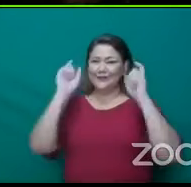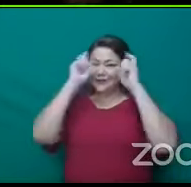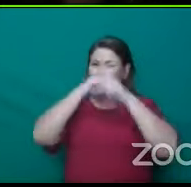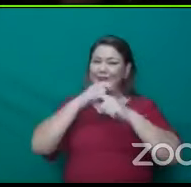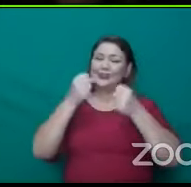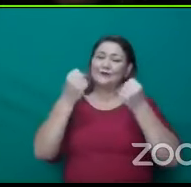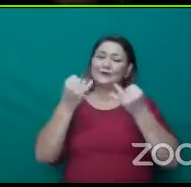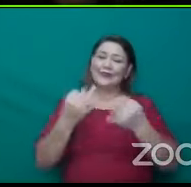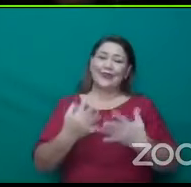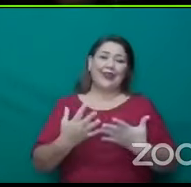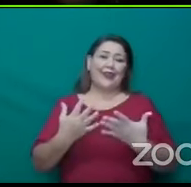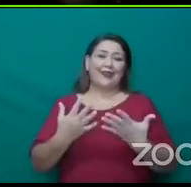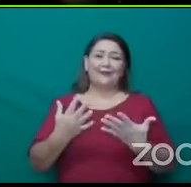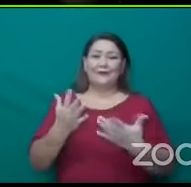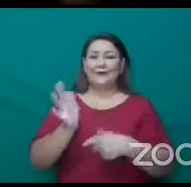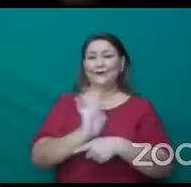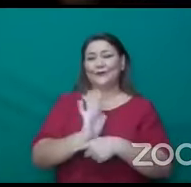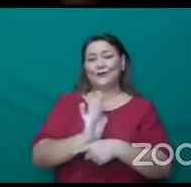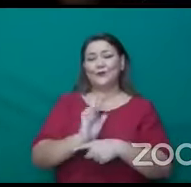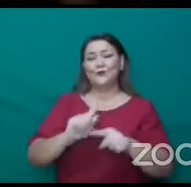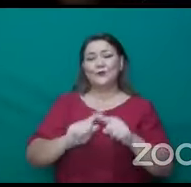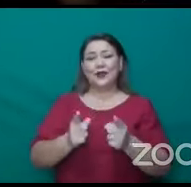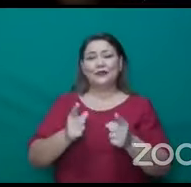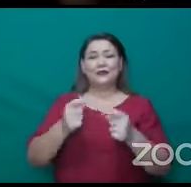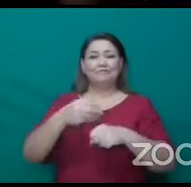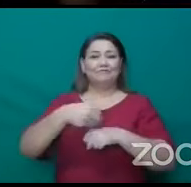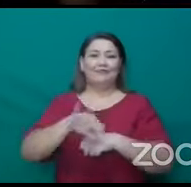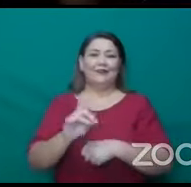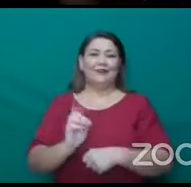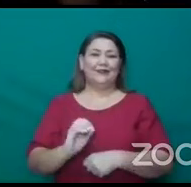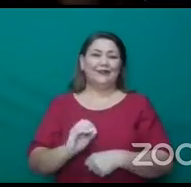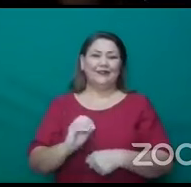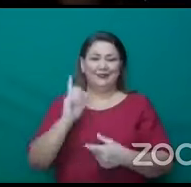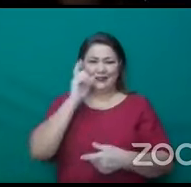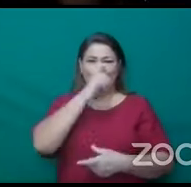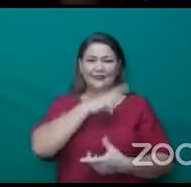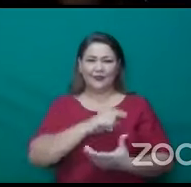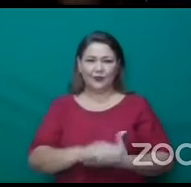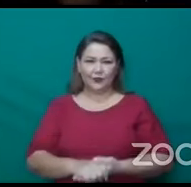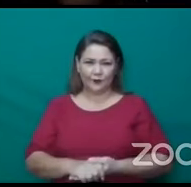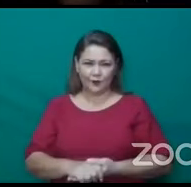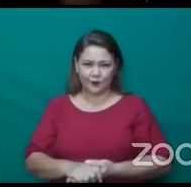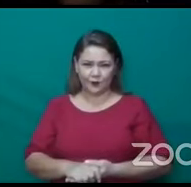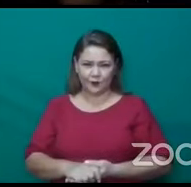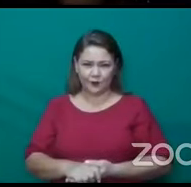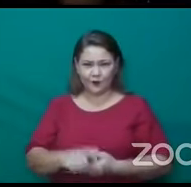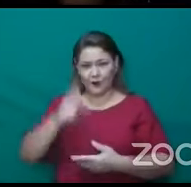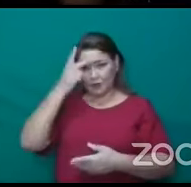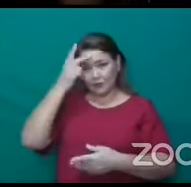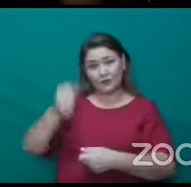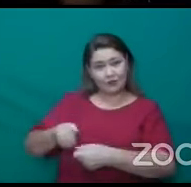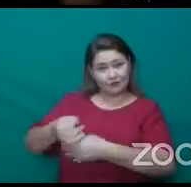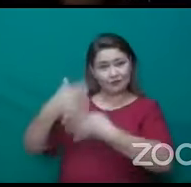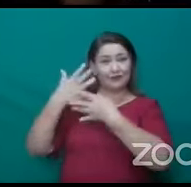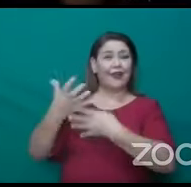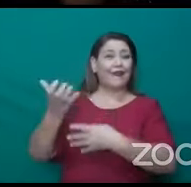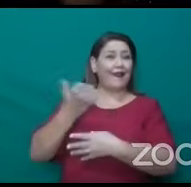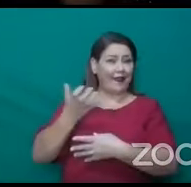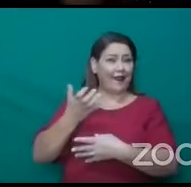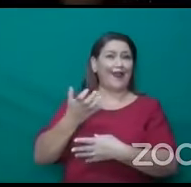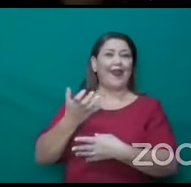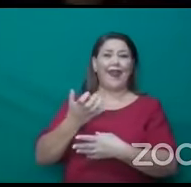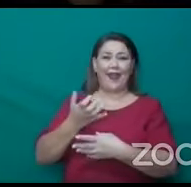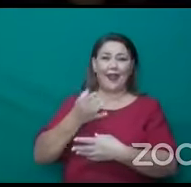um spoiler. Ó, aqui o Alex de Lara disse que quer estar na máquina de café 2, destruição